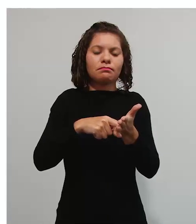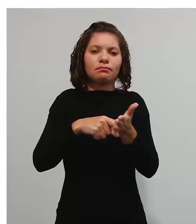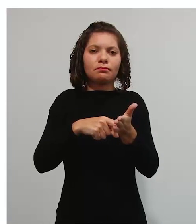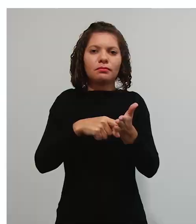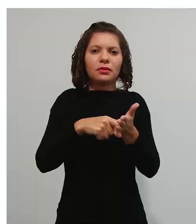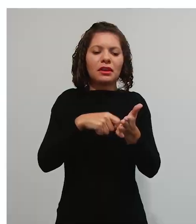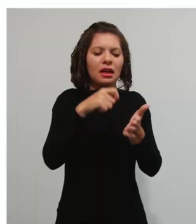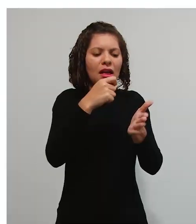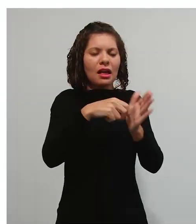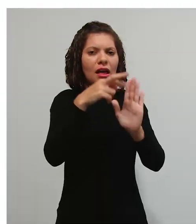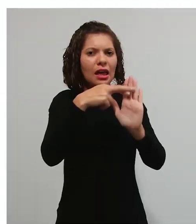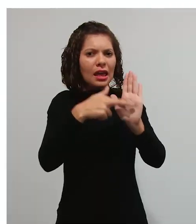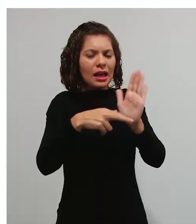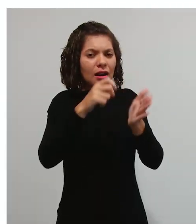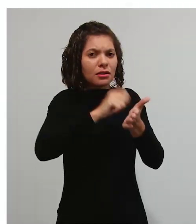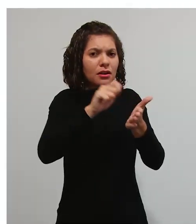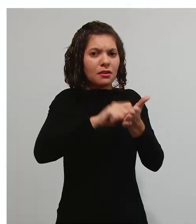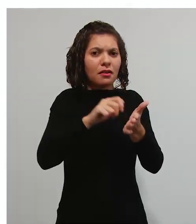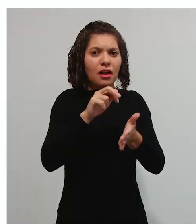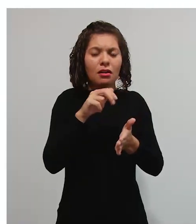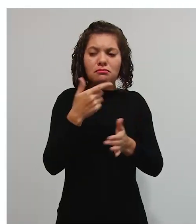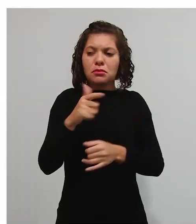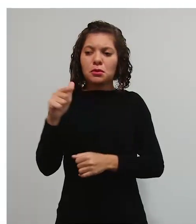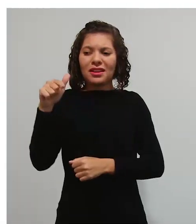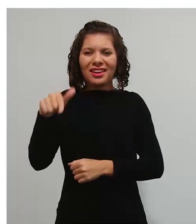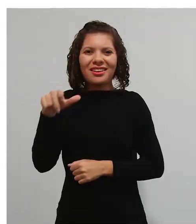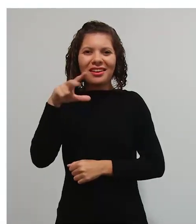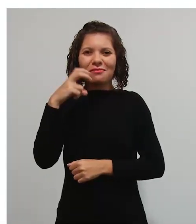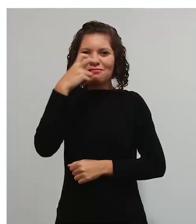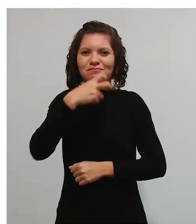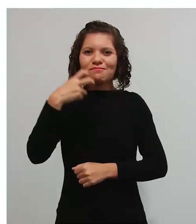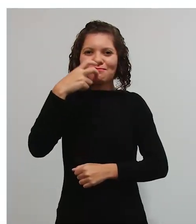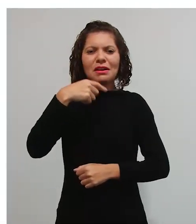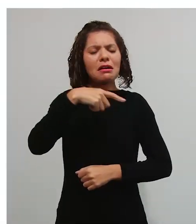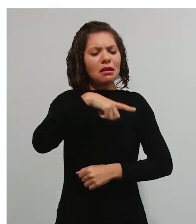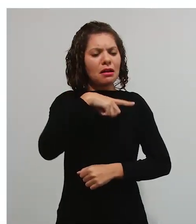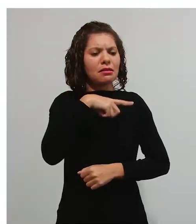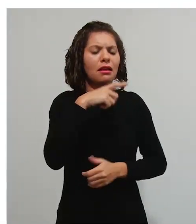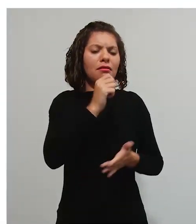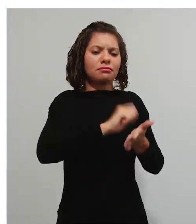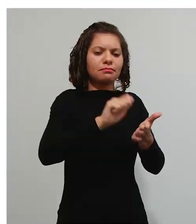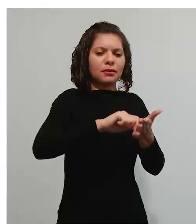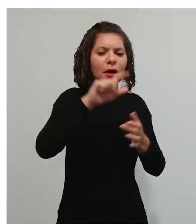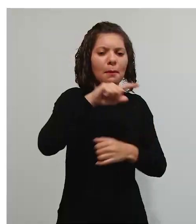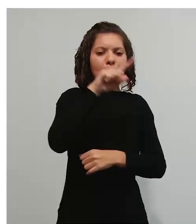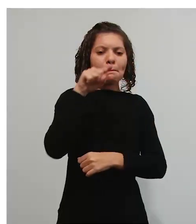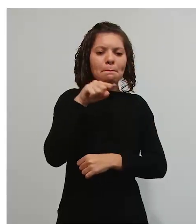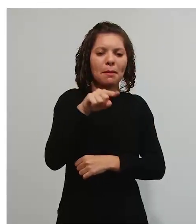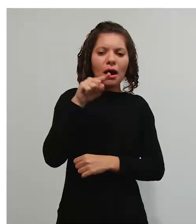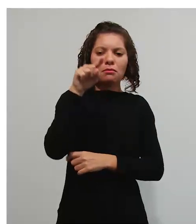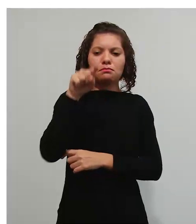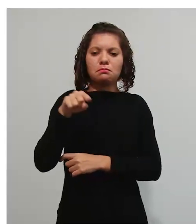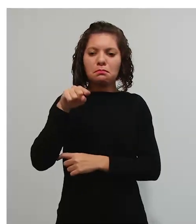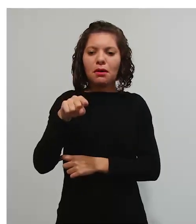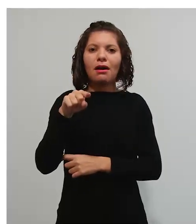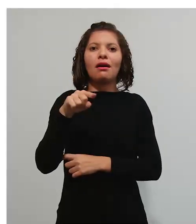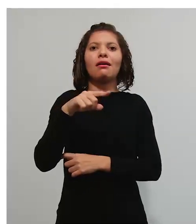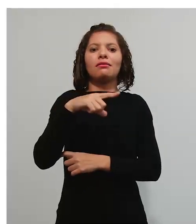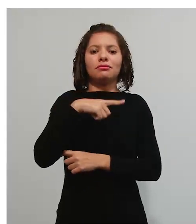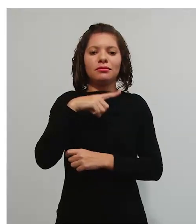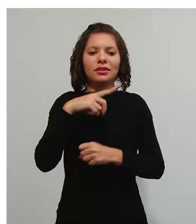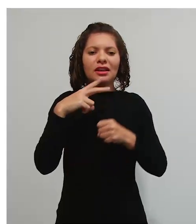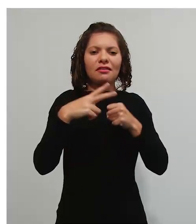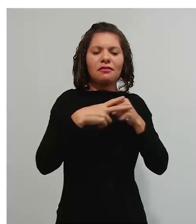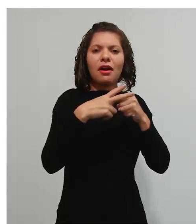marcada na fala, regras de pontuação, regras de concordância, de uso de tempos